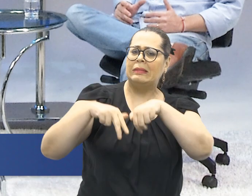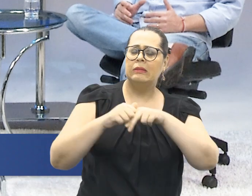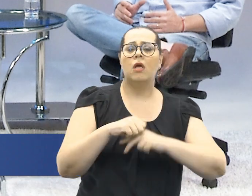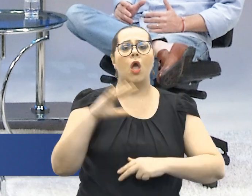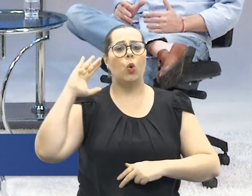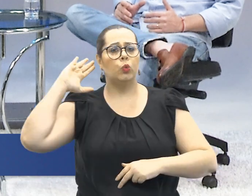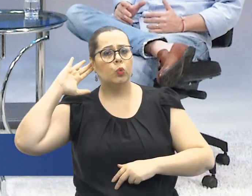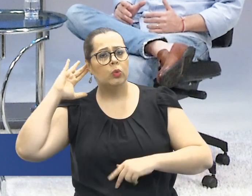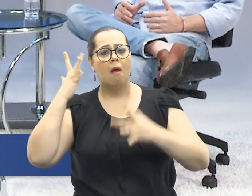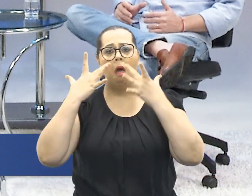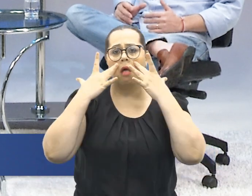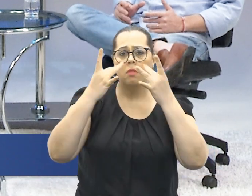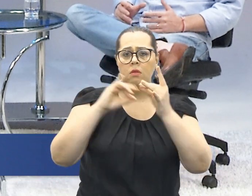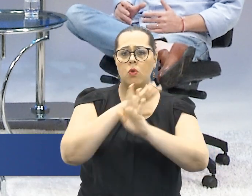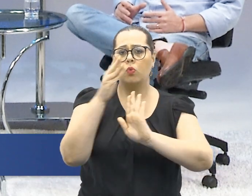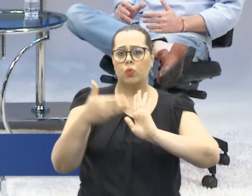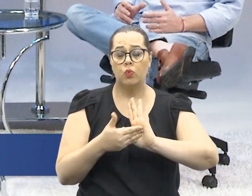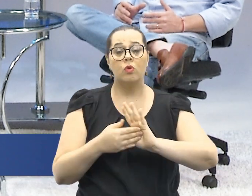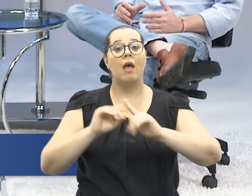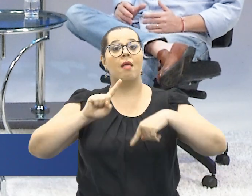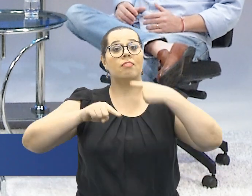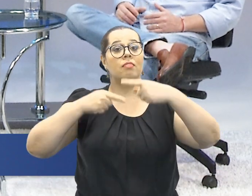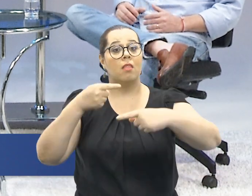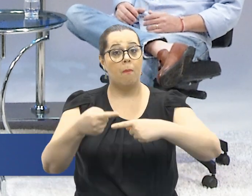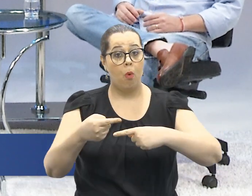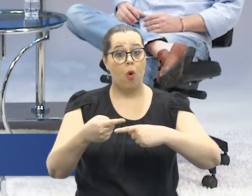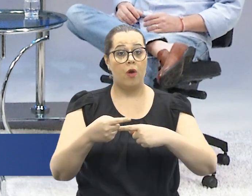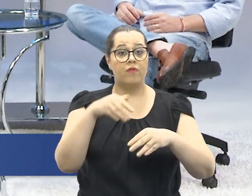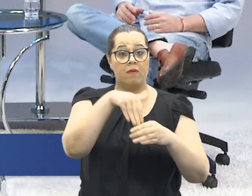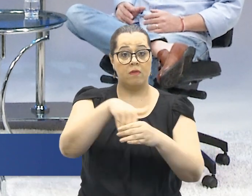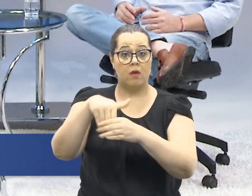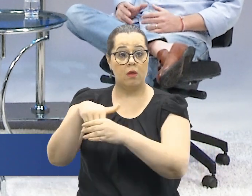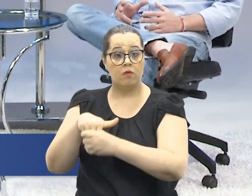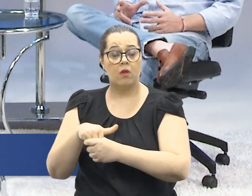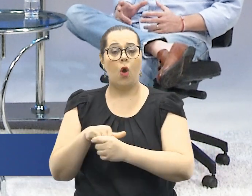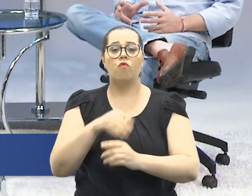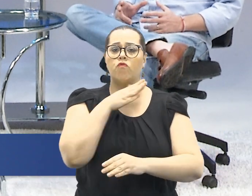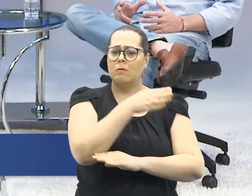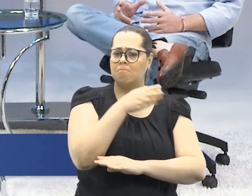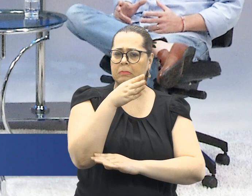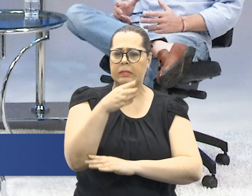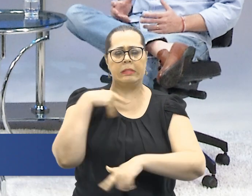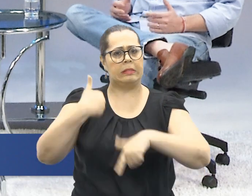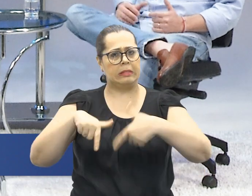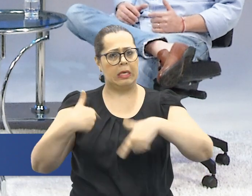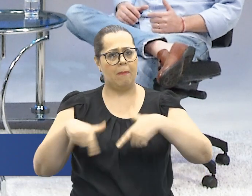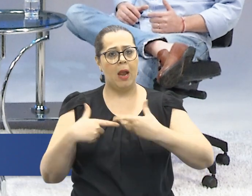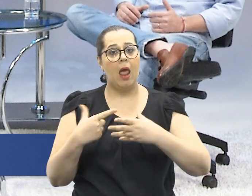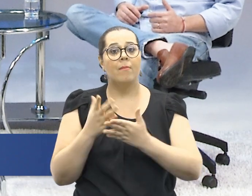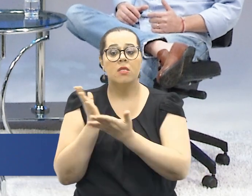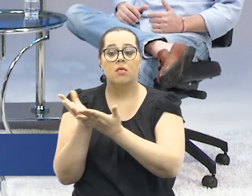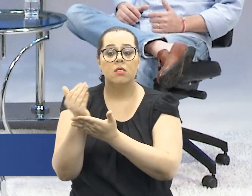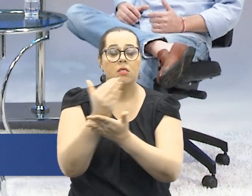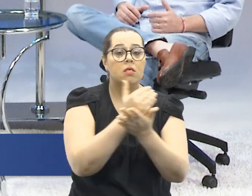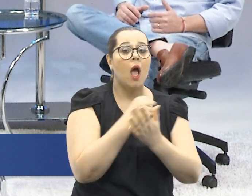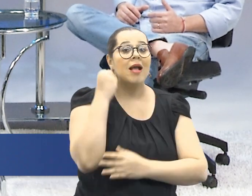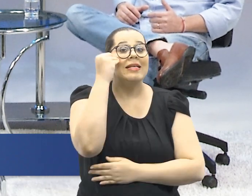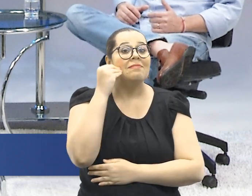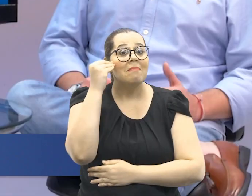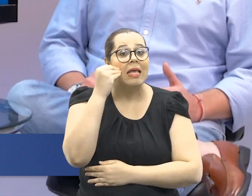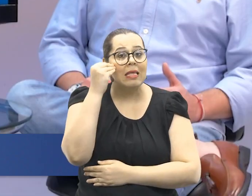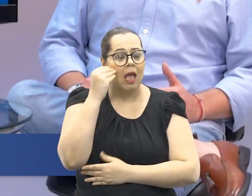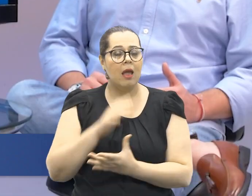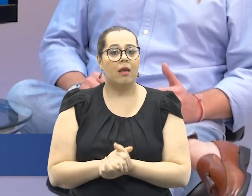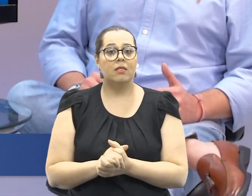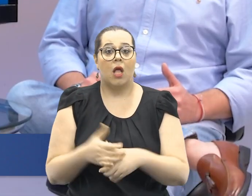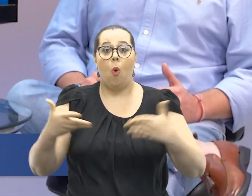das eleições, eu estive permanentemente nas ruas, ocupei cargos públicos que me capacitassem para estar hoje como vereador.